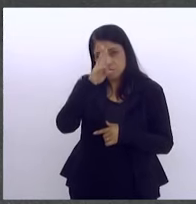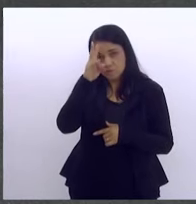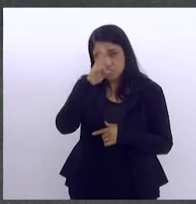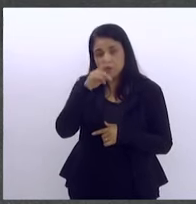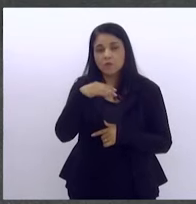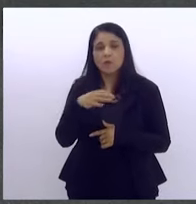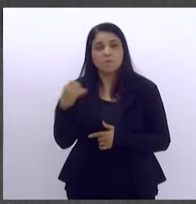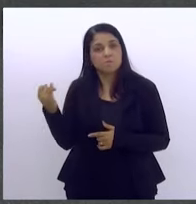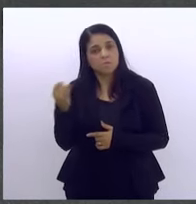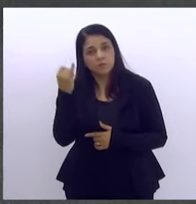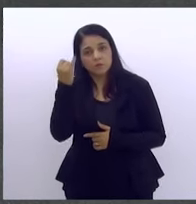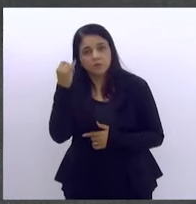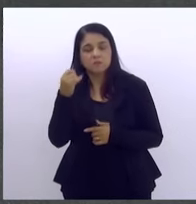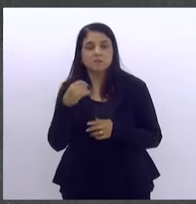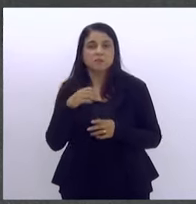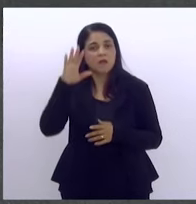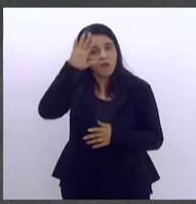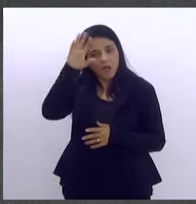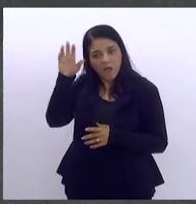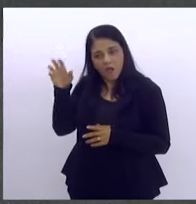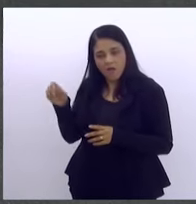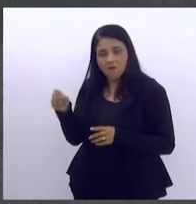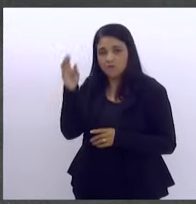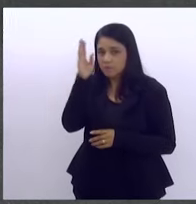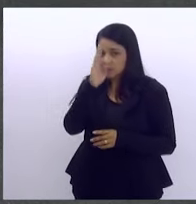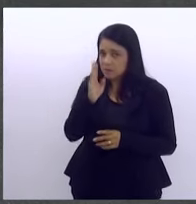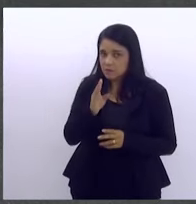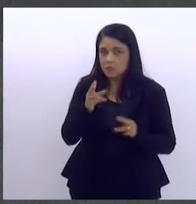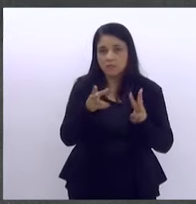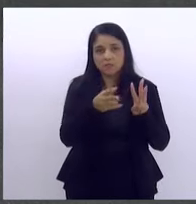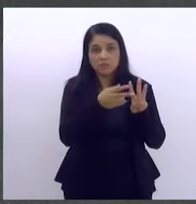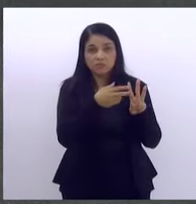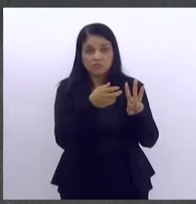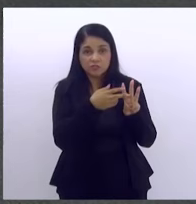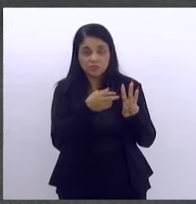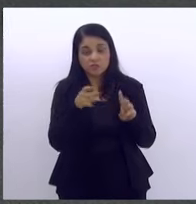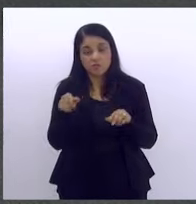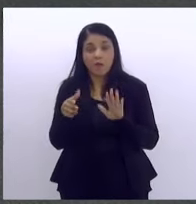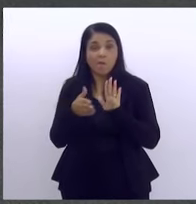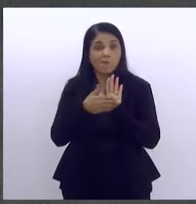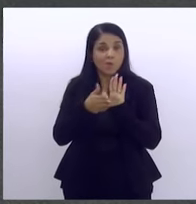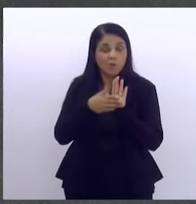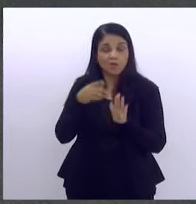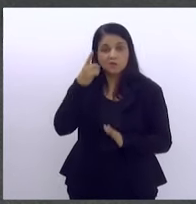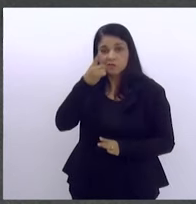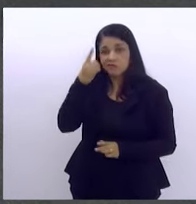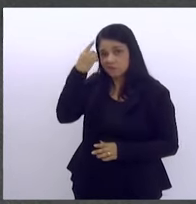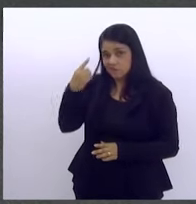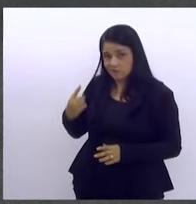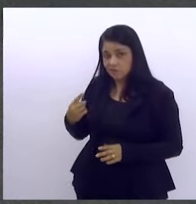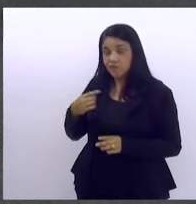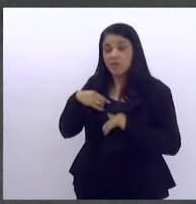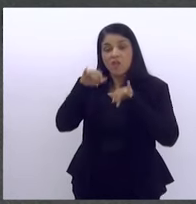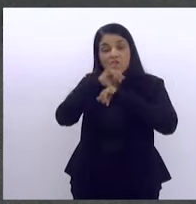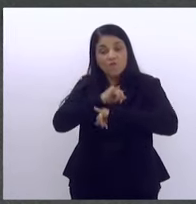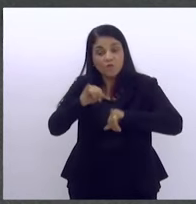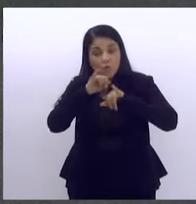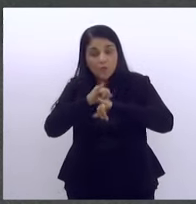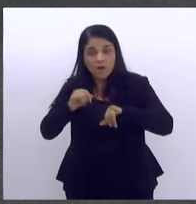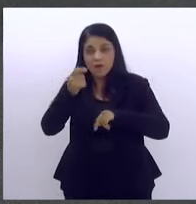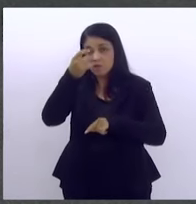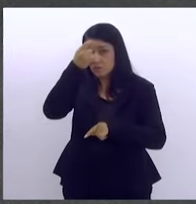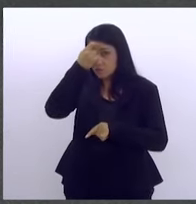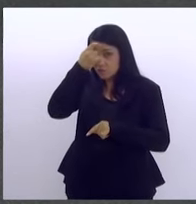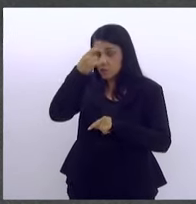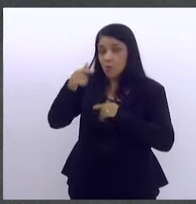afro-brasileira indígena. Então, a proposta da deputada Dani Monteiro é nesse sentido, é conscientizar e informar sobre o papel